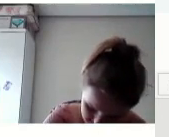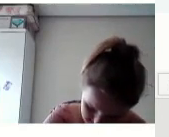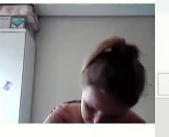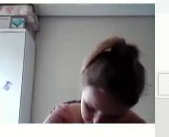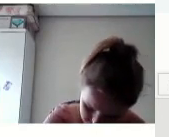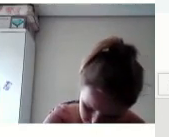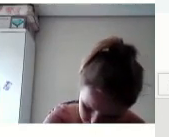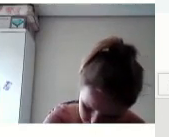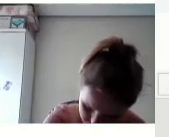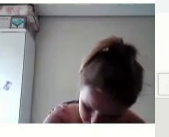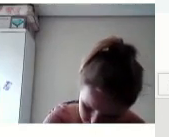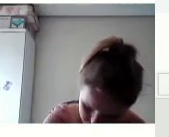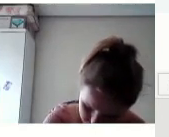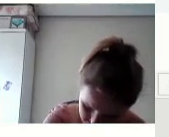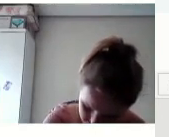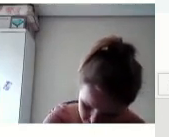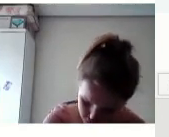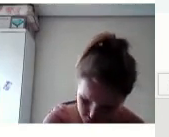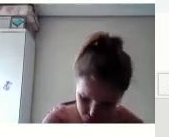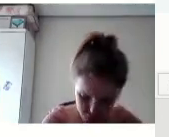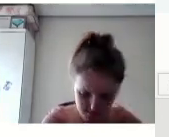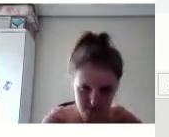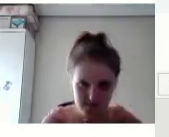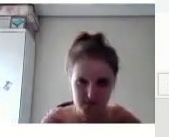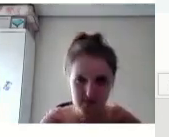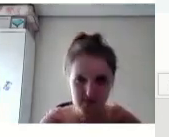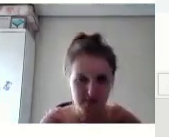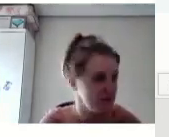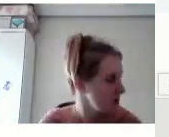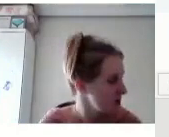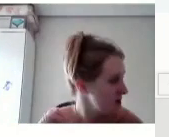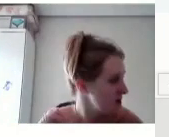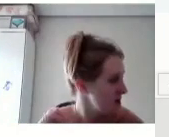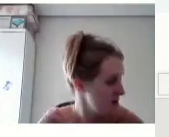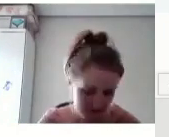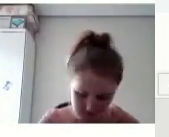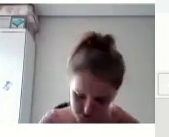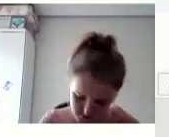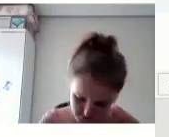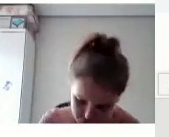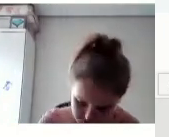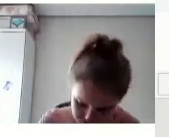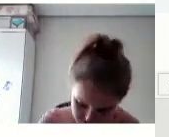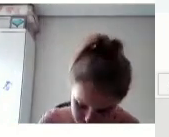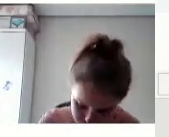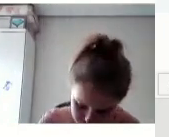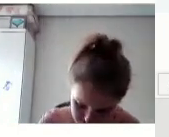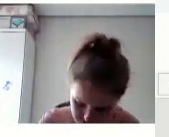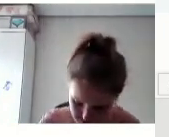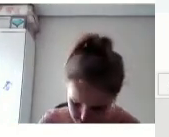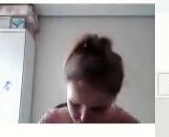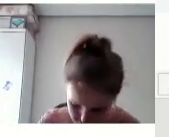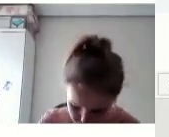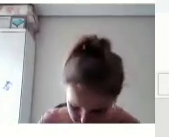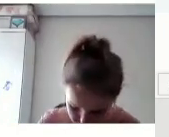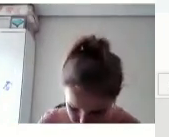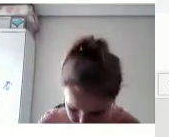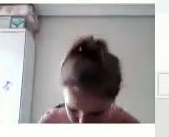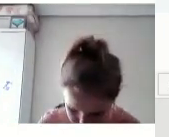E, finalmente, a última derivada é a derivada de L relativo a psi-estrela ponto, né? O